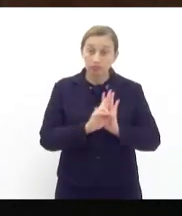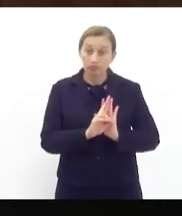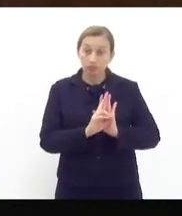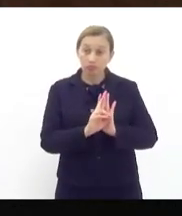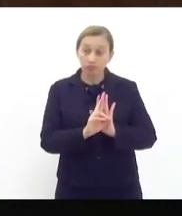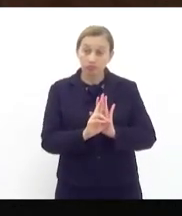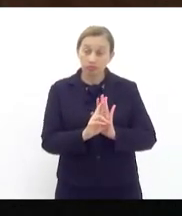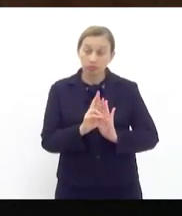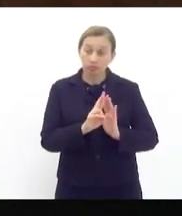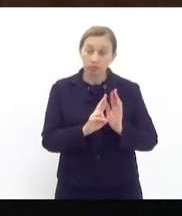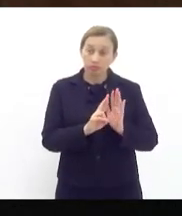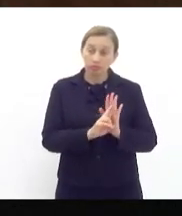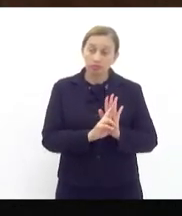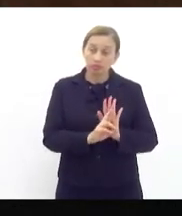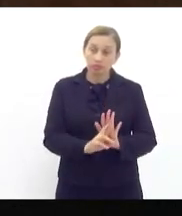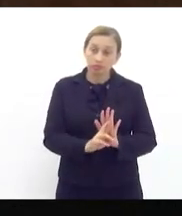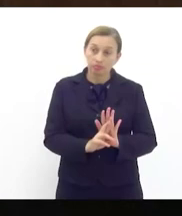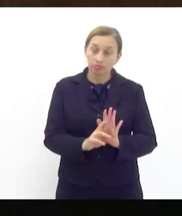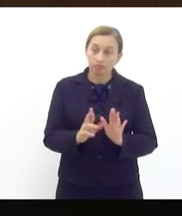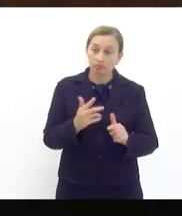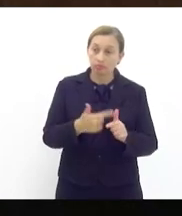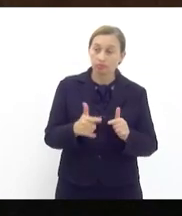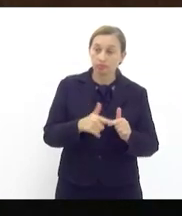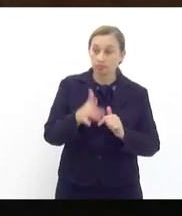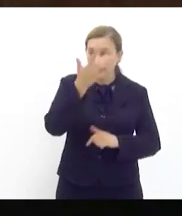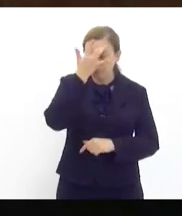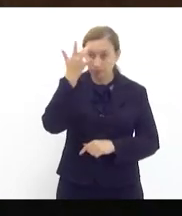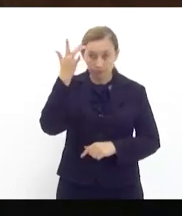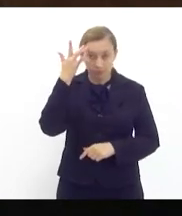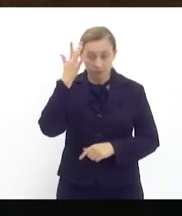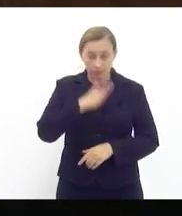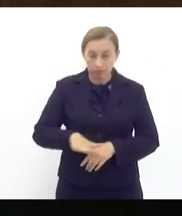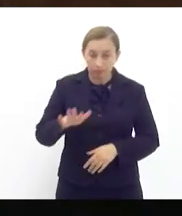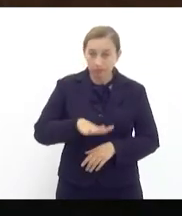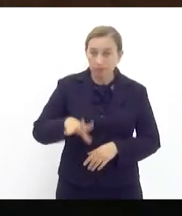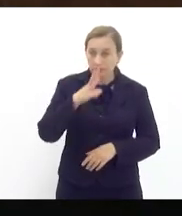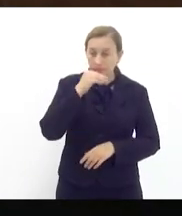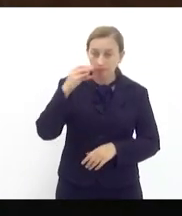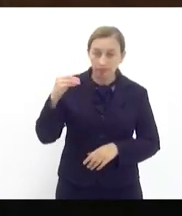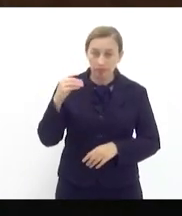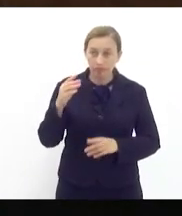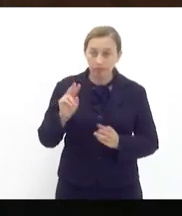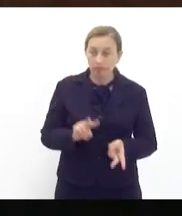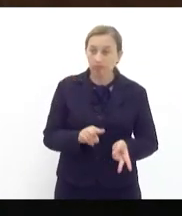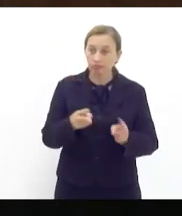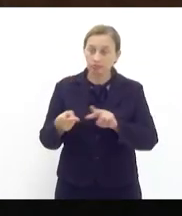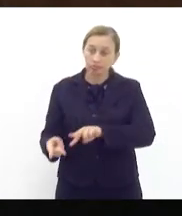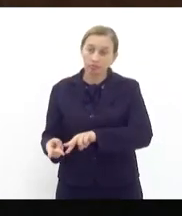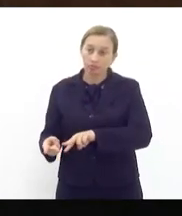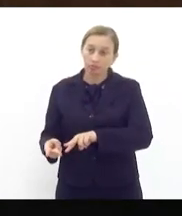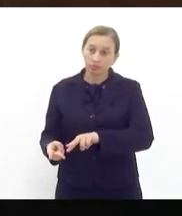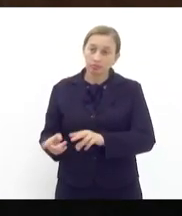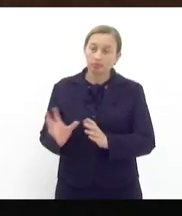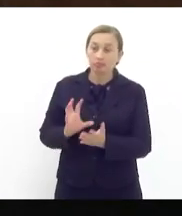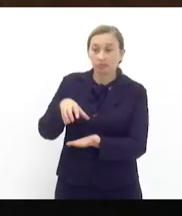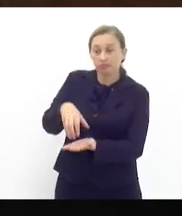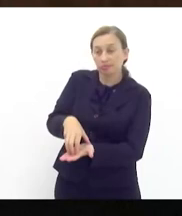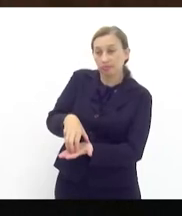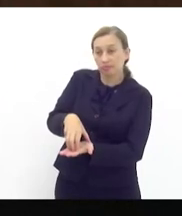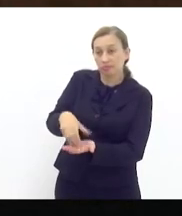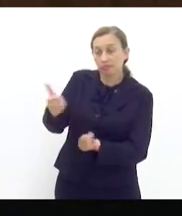comprometimento da saúde mental da criança ou do adolescente deverão proceder ao encaminhamento do caso ao centro de apoio